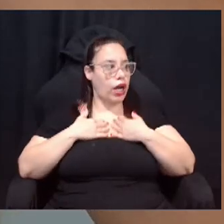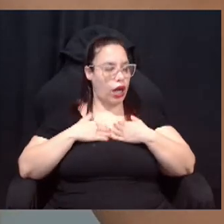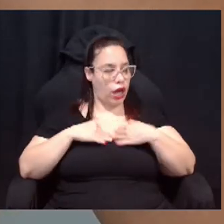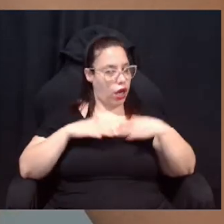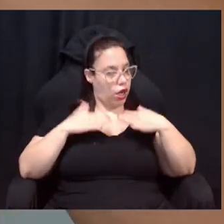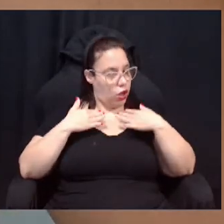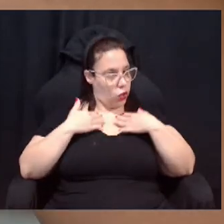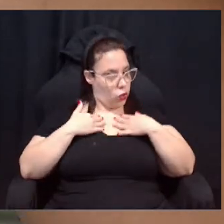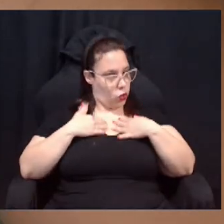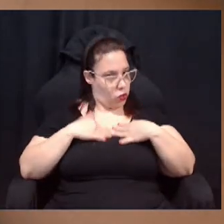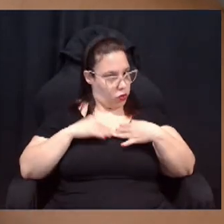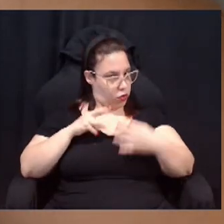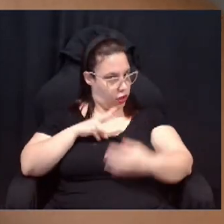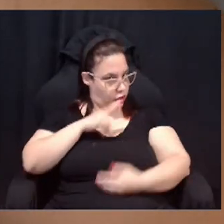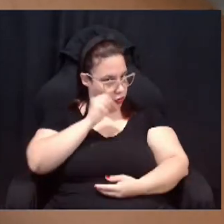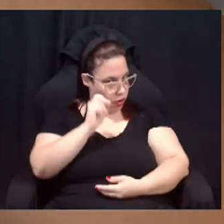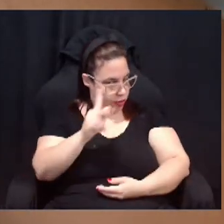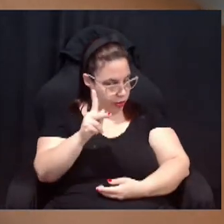firme, tá bom?